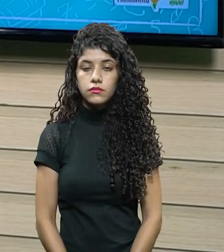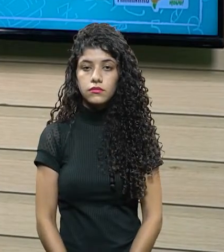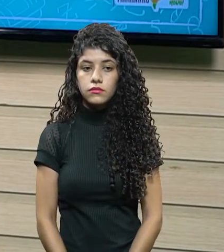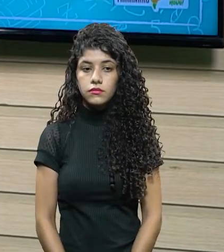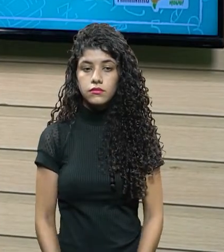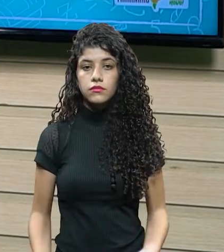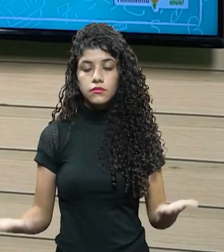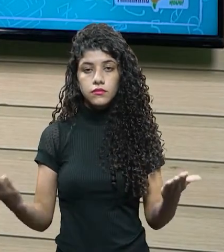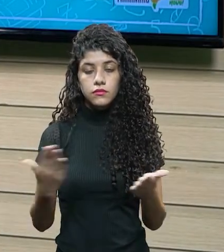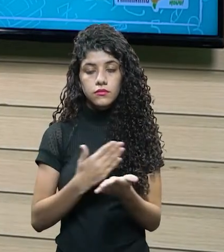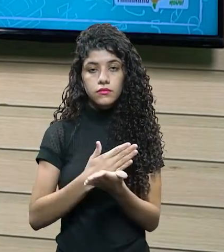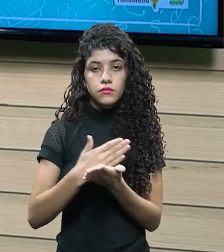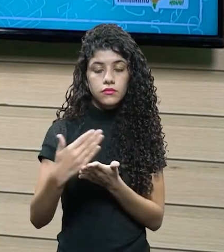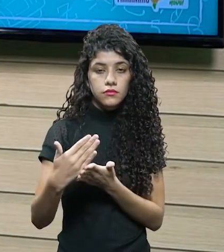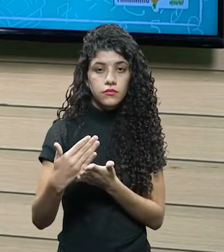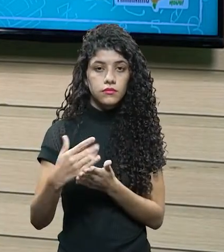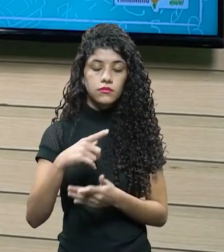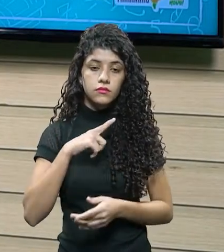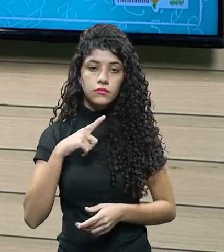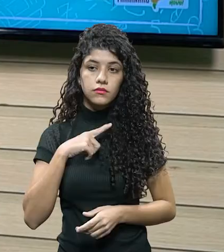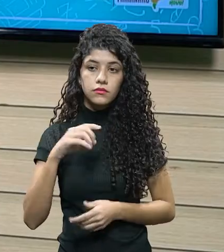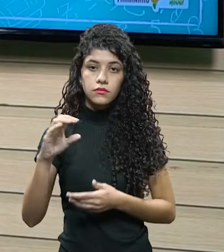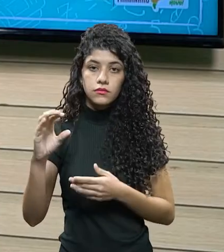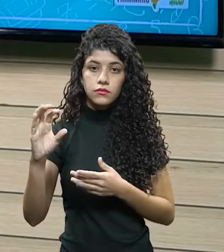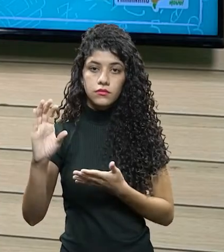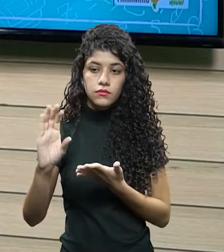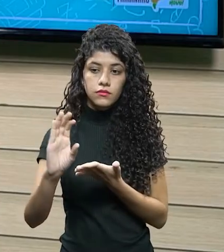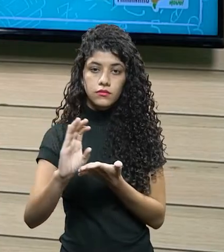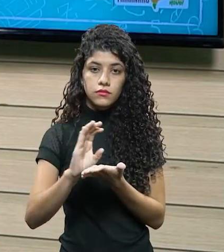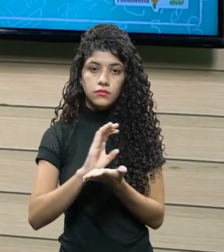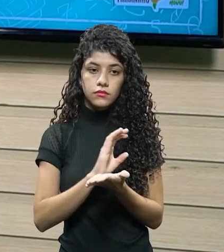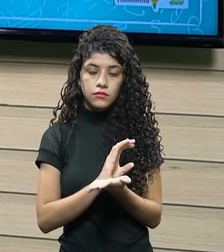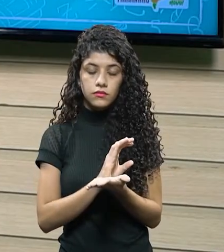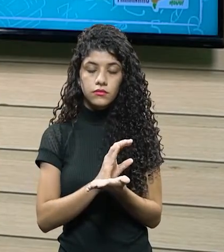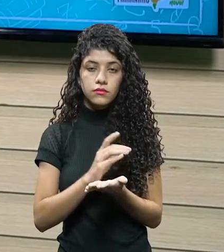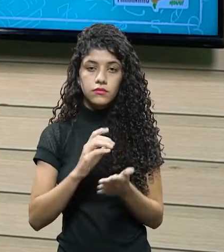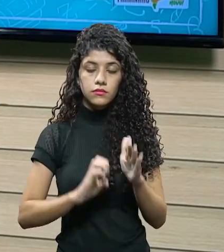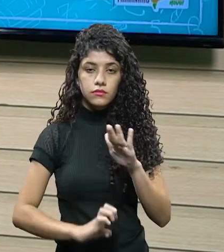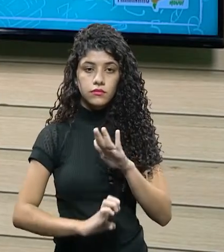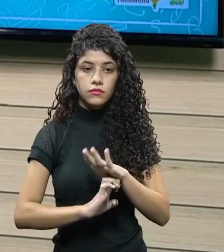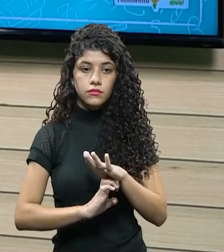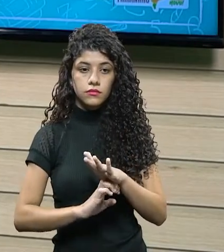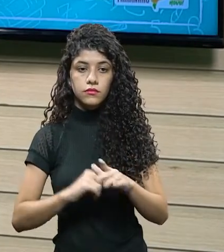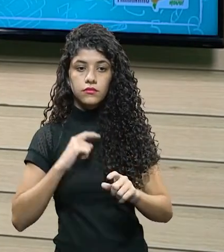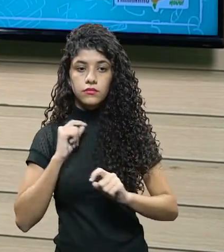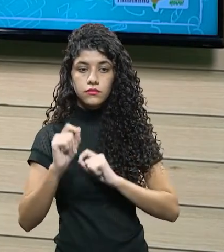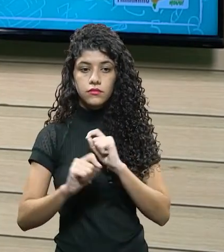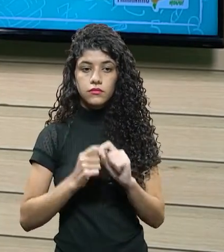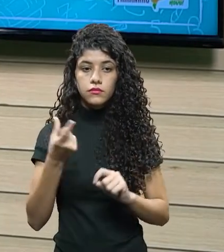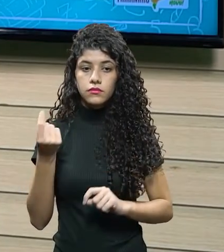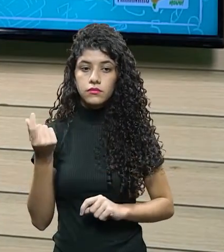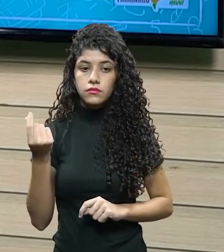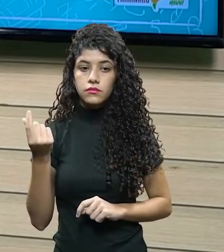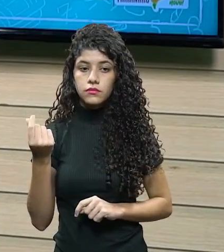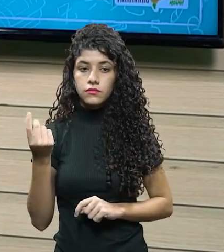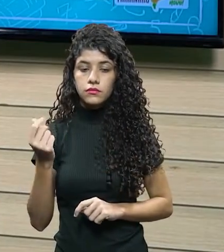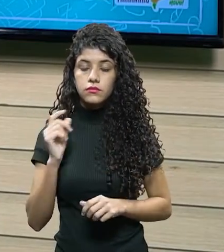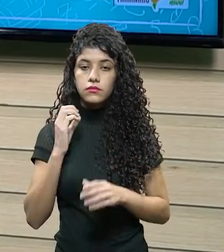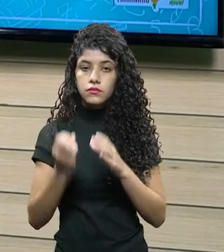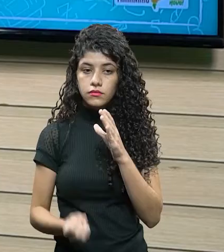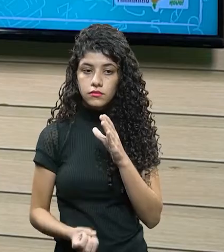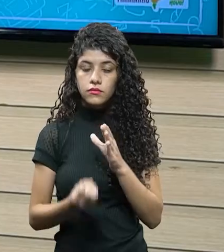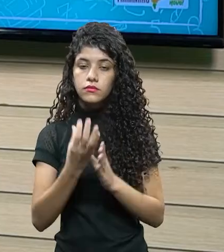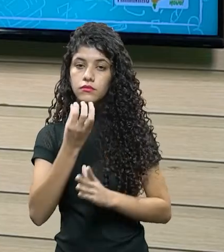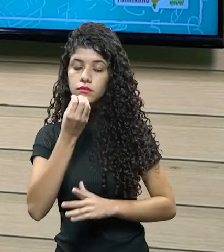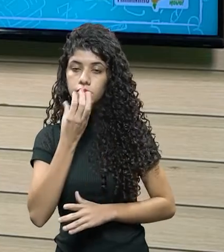daquele momento, vai haver os lucros. E aí vai ser observado se tem a compensação de produção, se os custos estão viáveis a